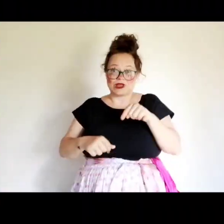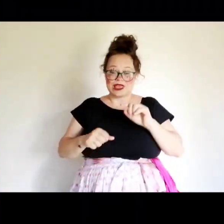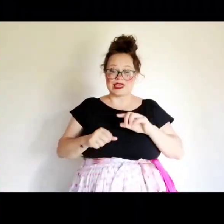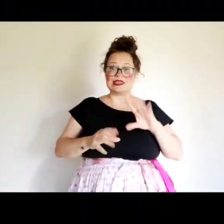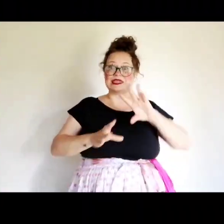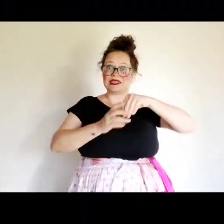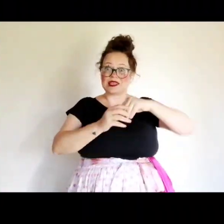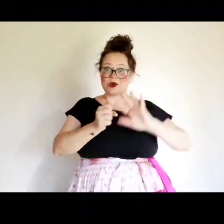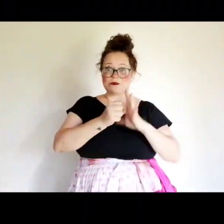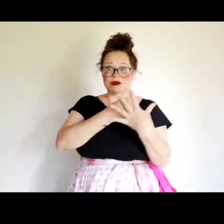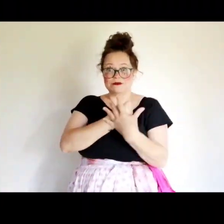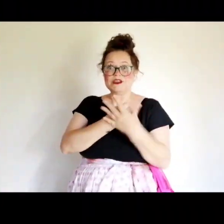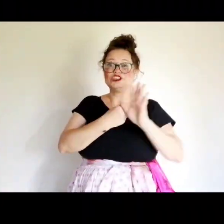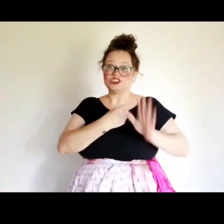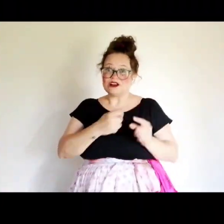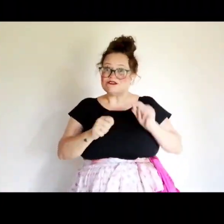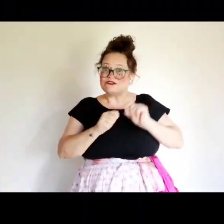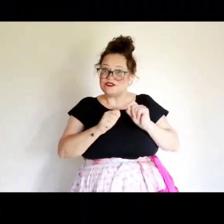fiz uma primeira.